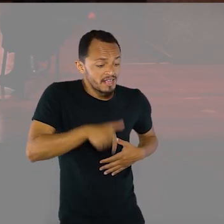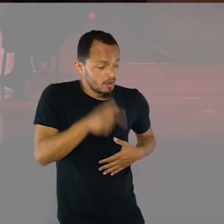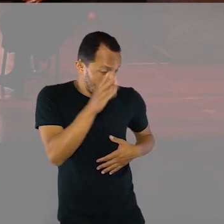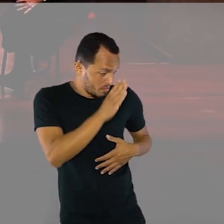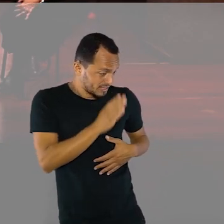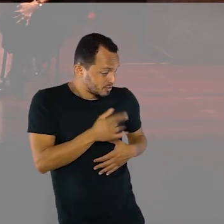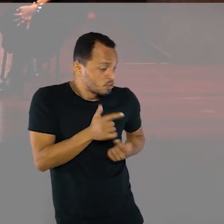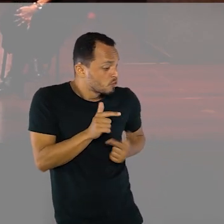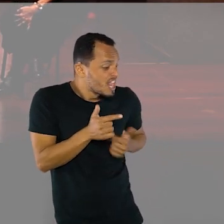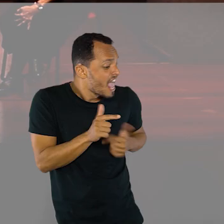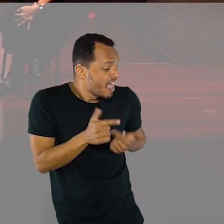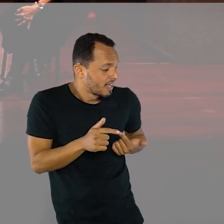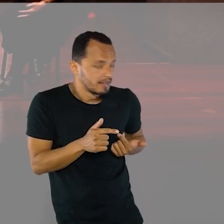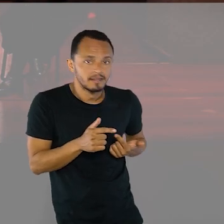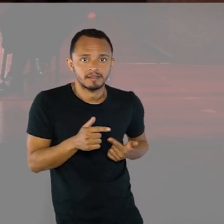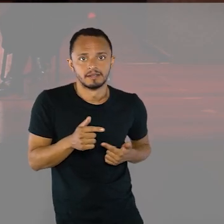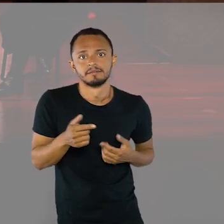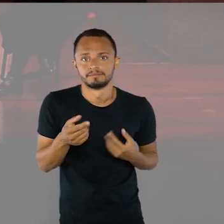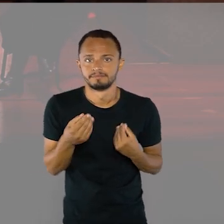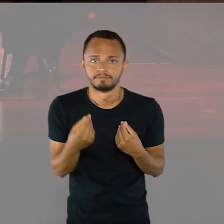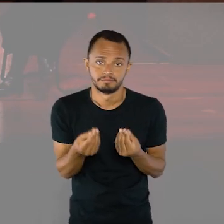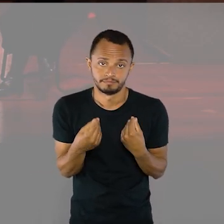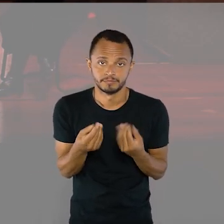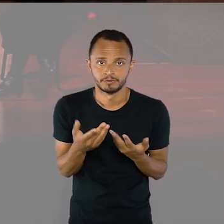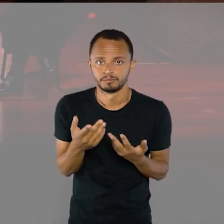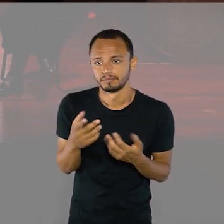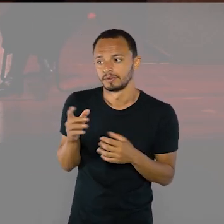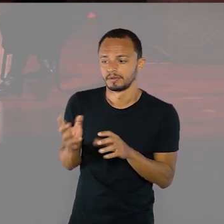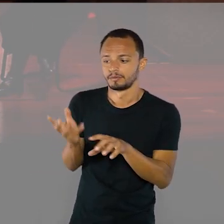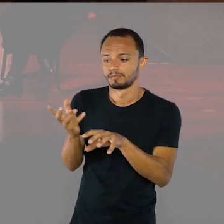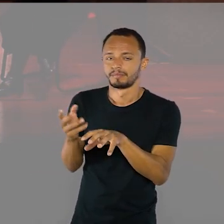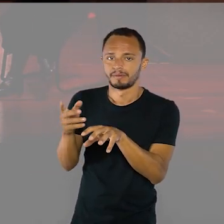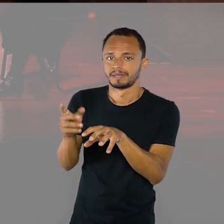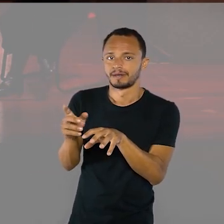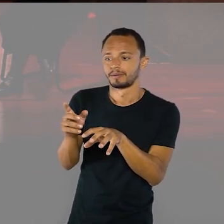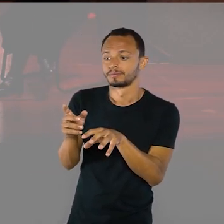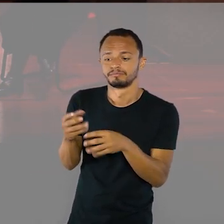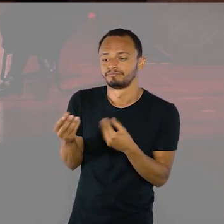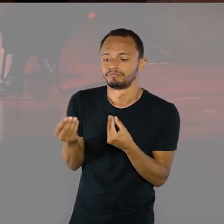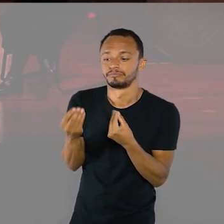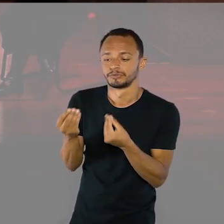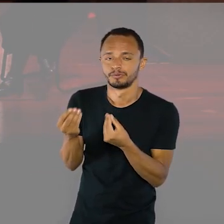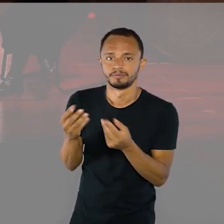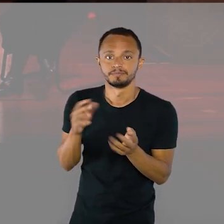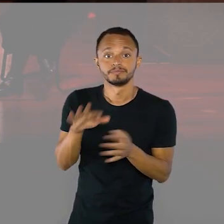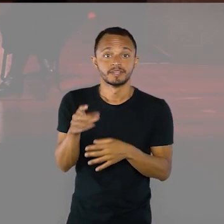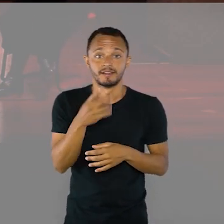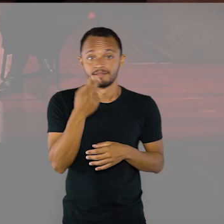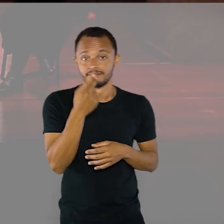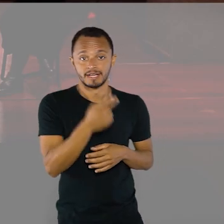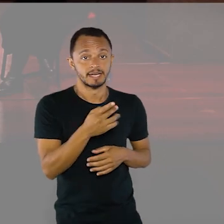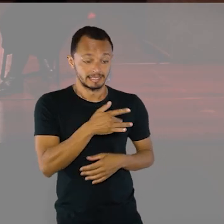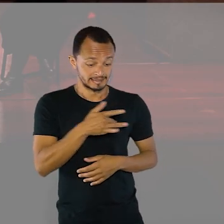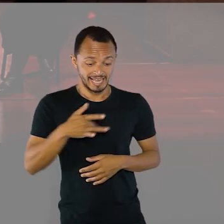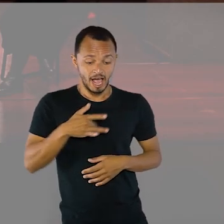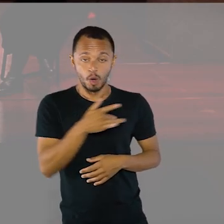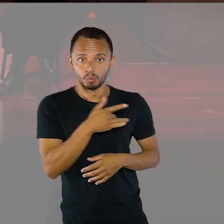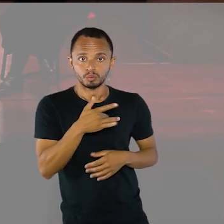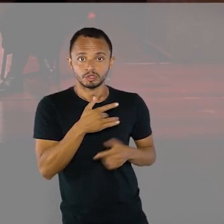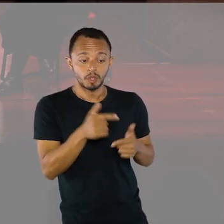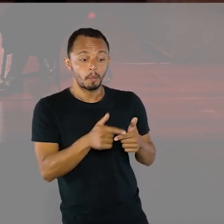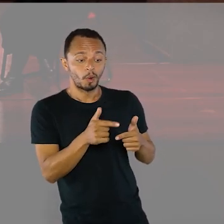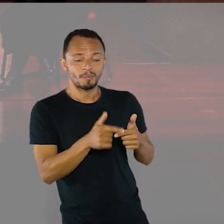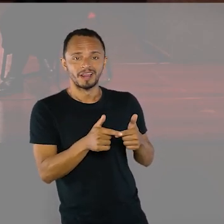Palácio do Planalto, né? Você disfarça a crise política e você disfarça a crise da saúde e a